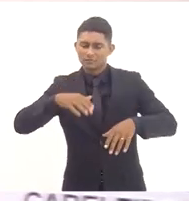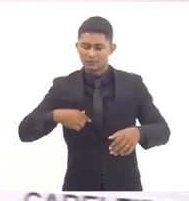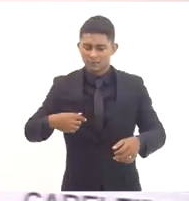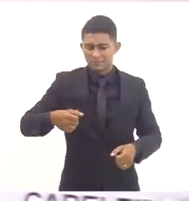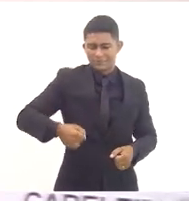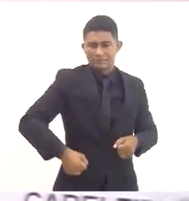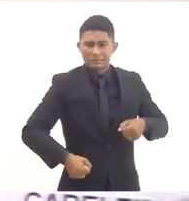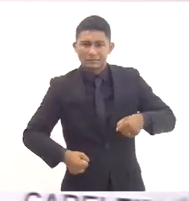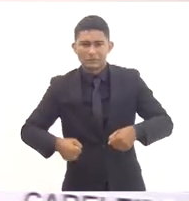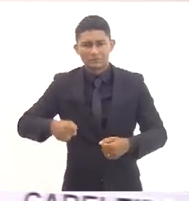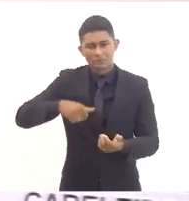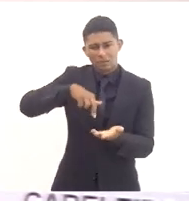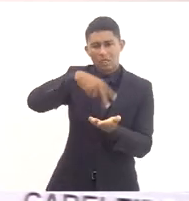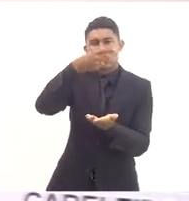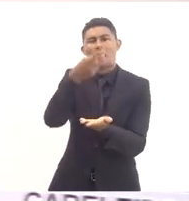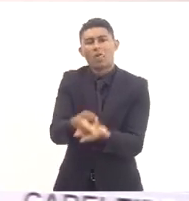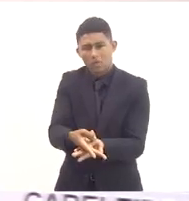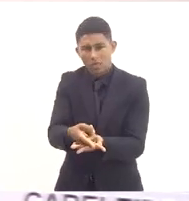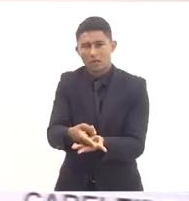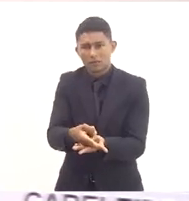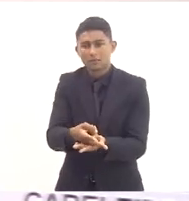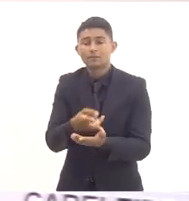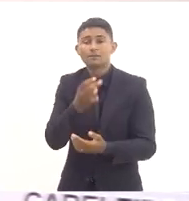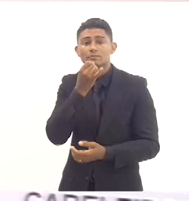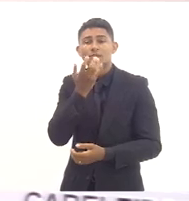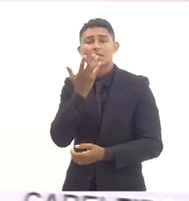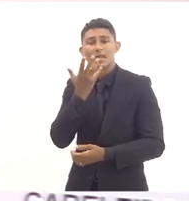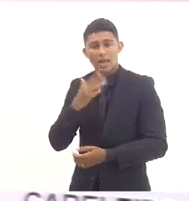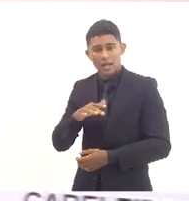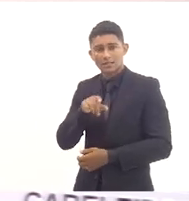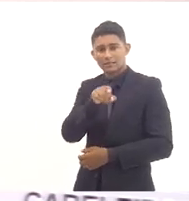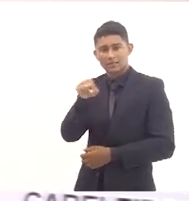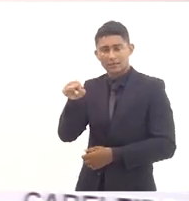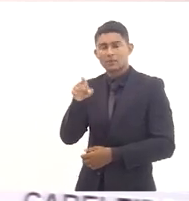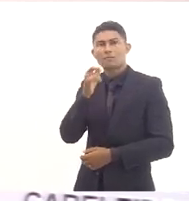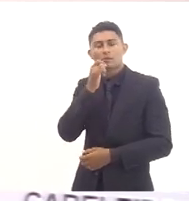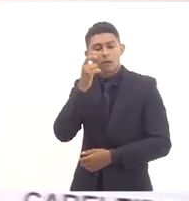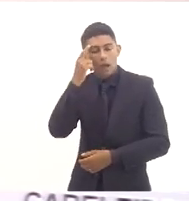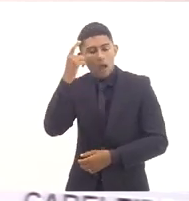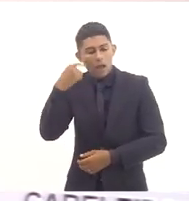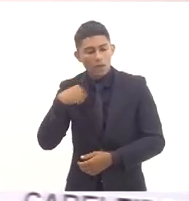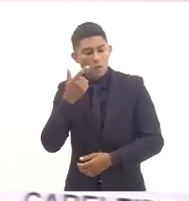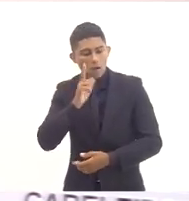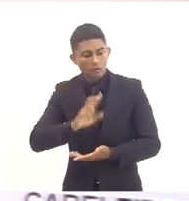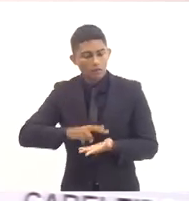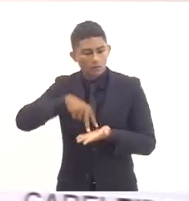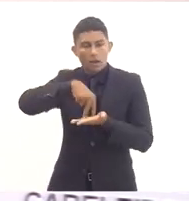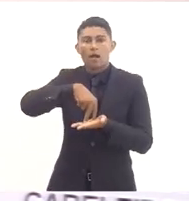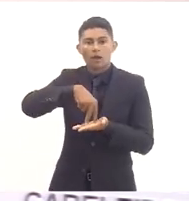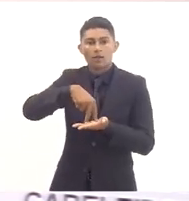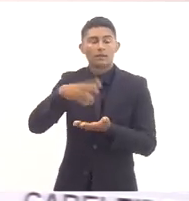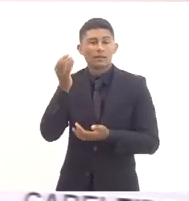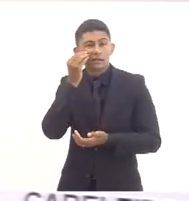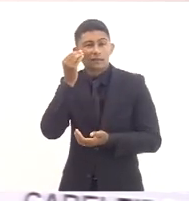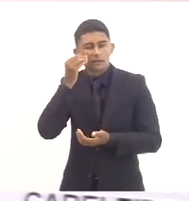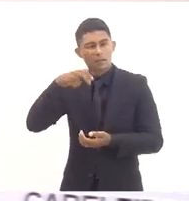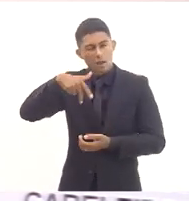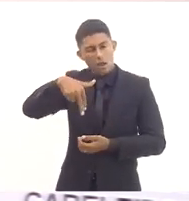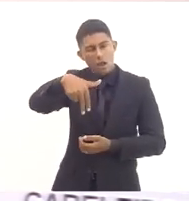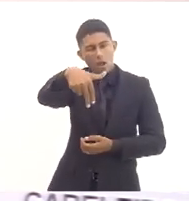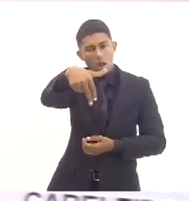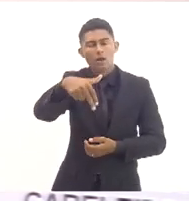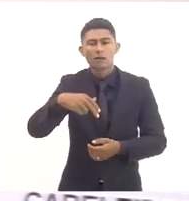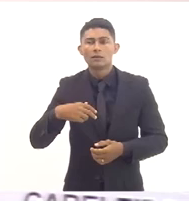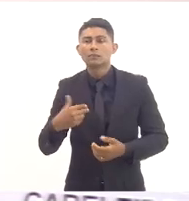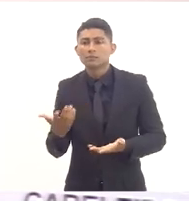muletas e fazer o que toda criança faz quando começa a descobrir que consegue ficar de pé quer andar e quando descobre que andar